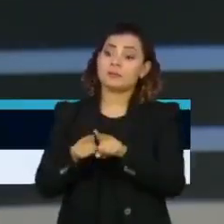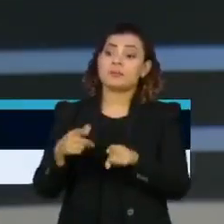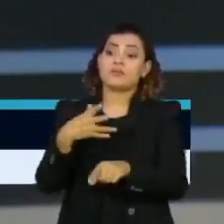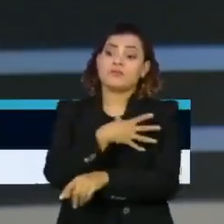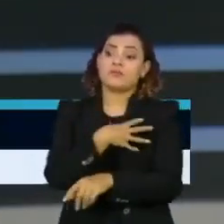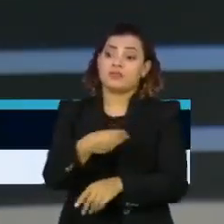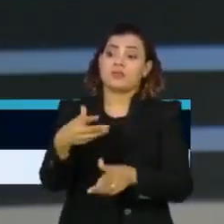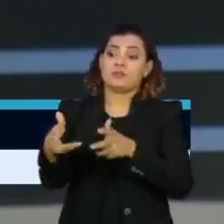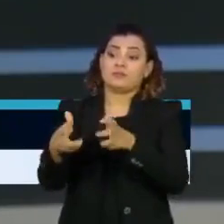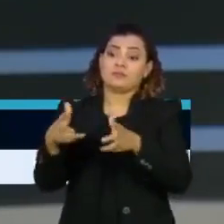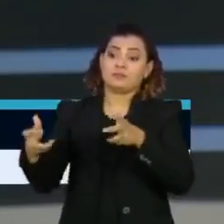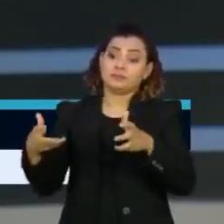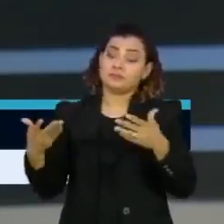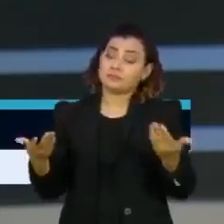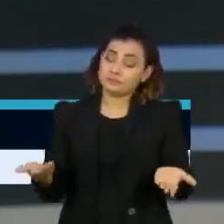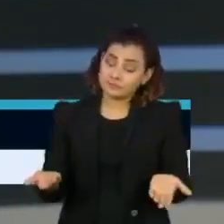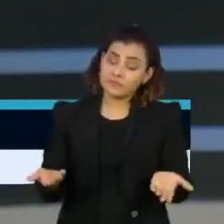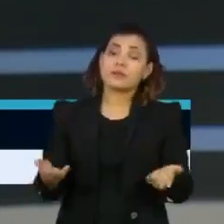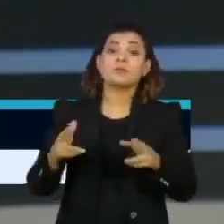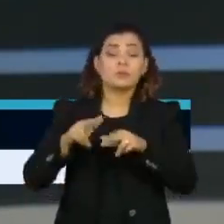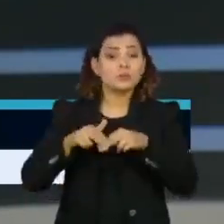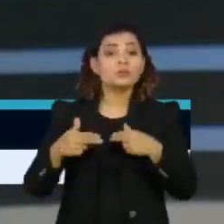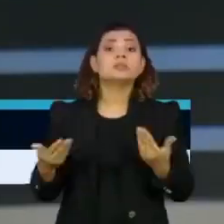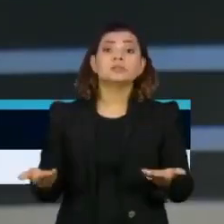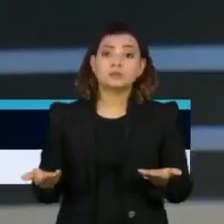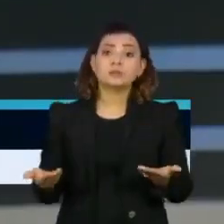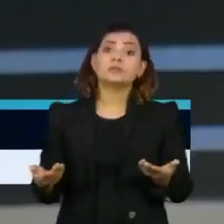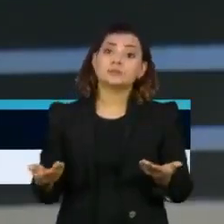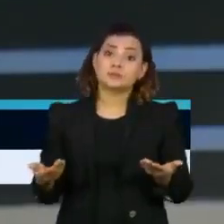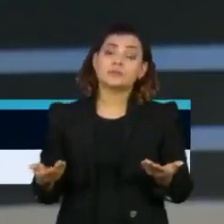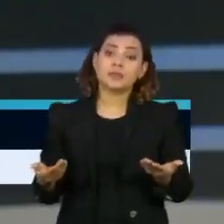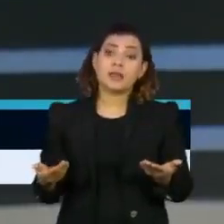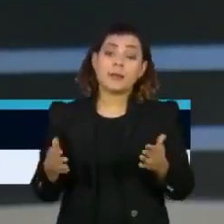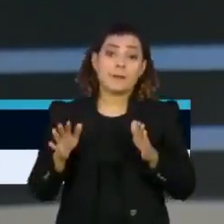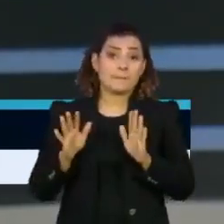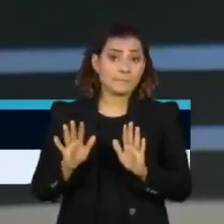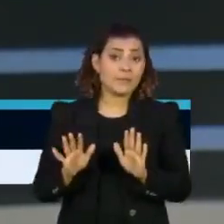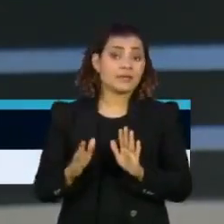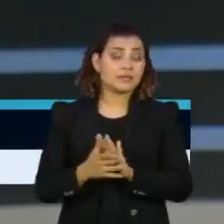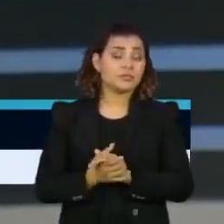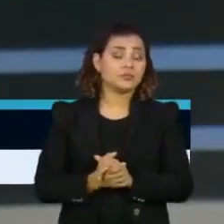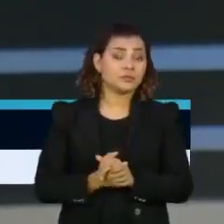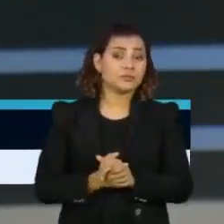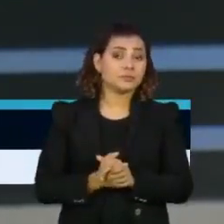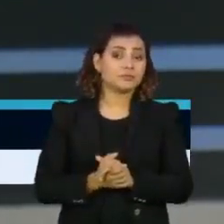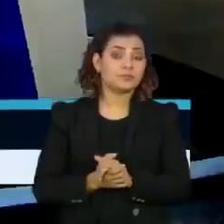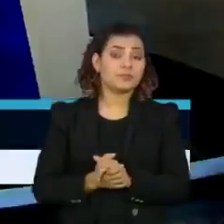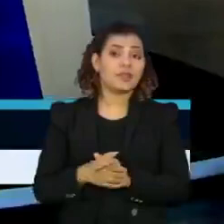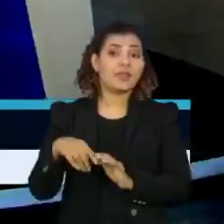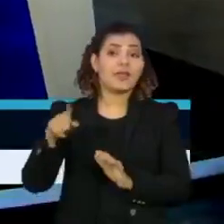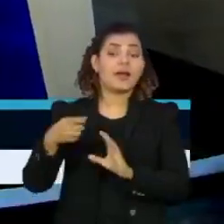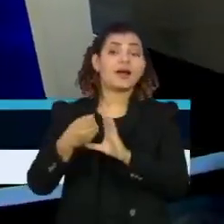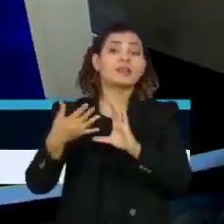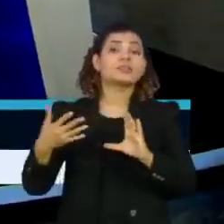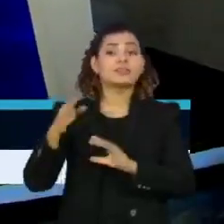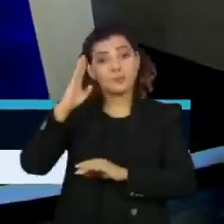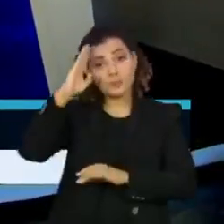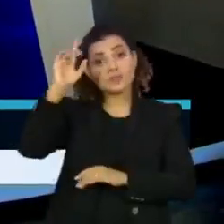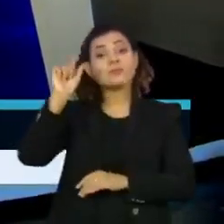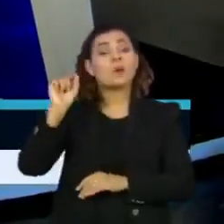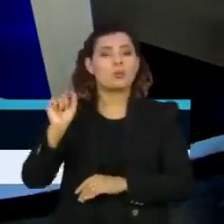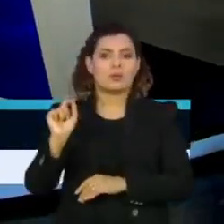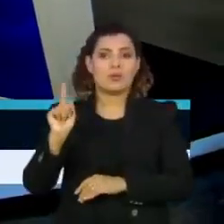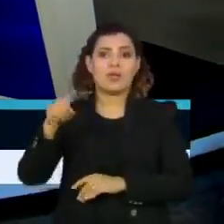filho vacinado porque médico e essas coisas facilitam mas a tem uma característica que é a característica